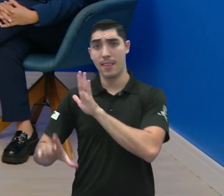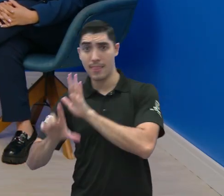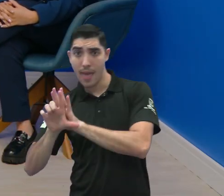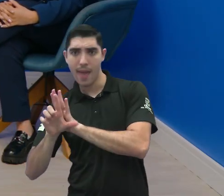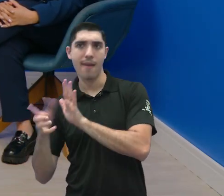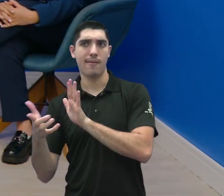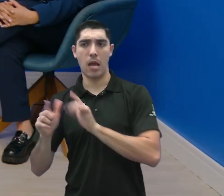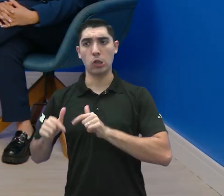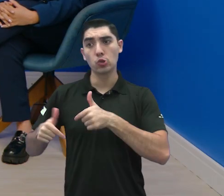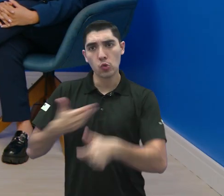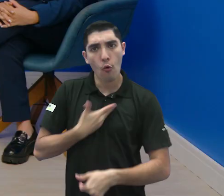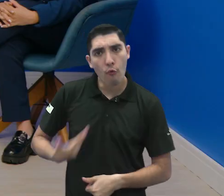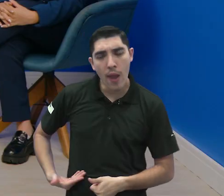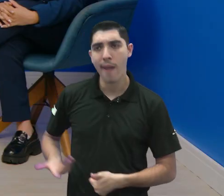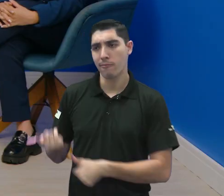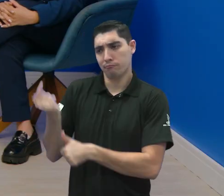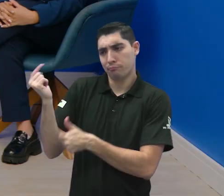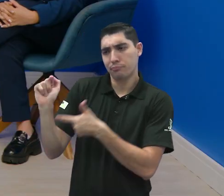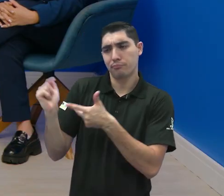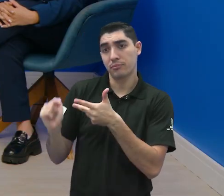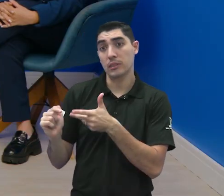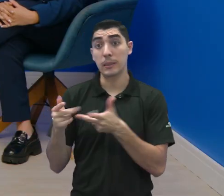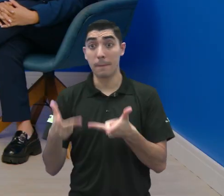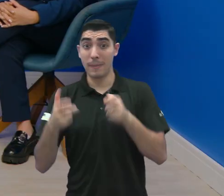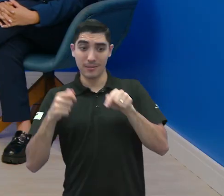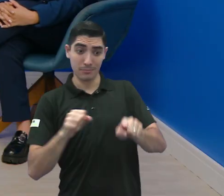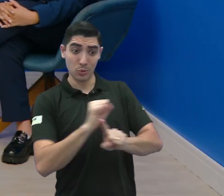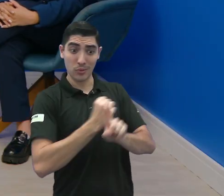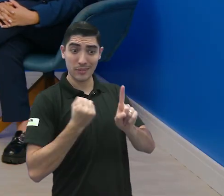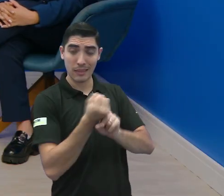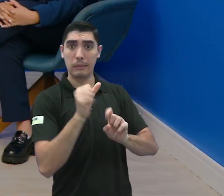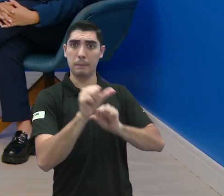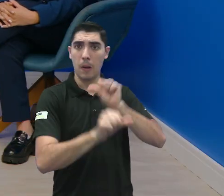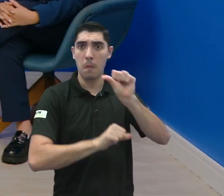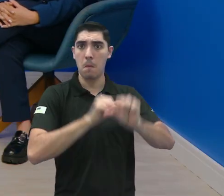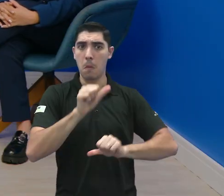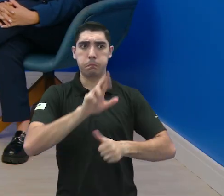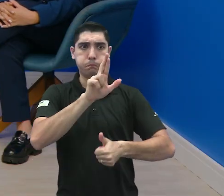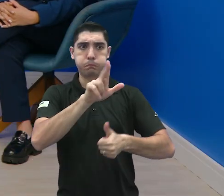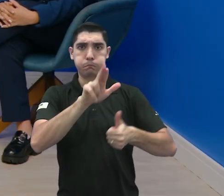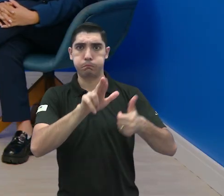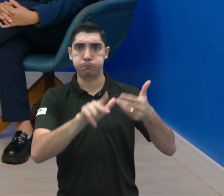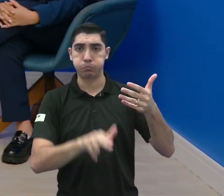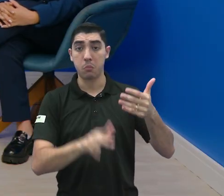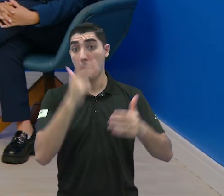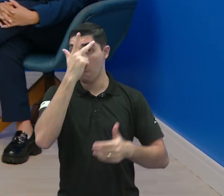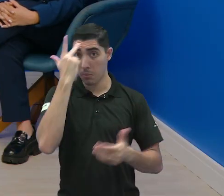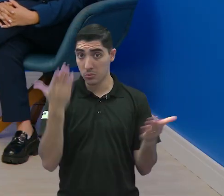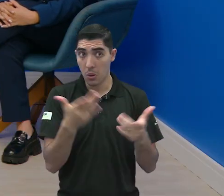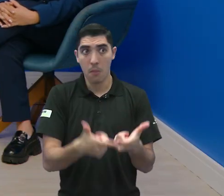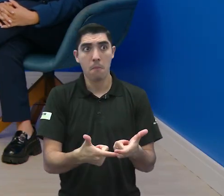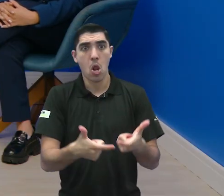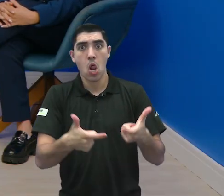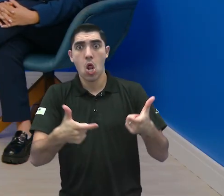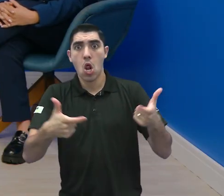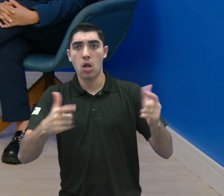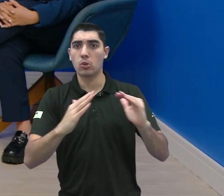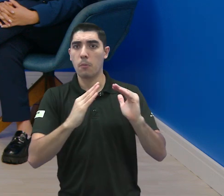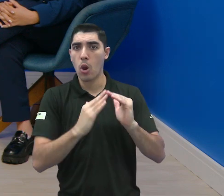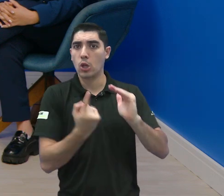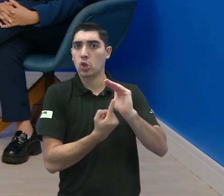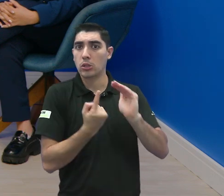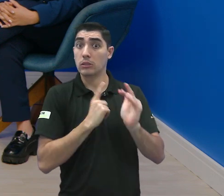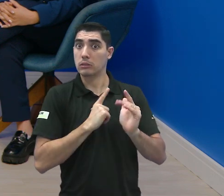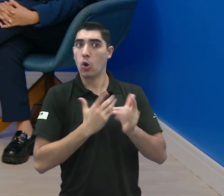políticas públicas e essas mudanças sociais, individuais, que a gente vive, né, mais pessoas morando sozinhas, dá para a gente